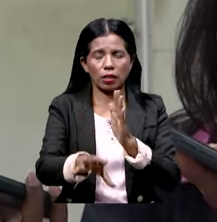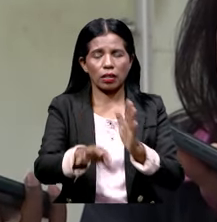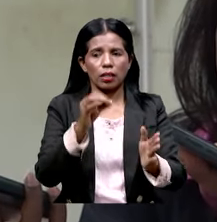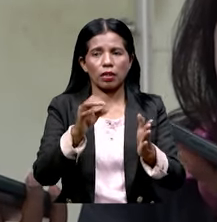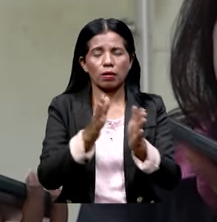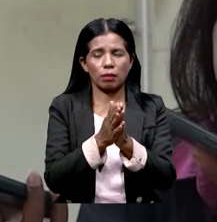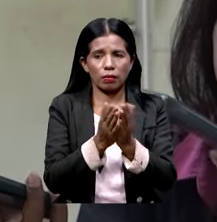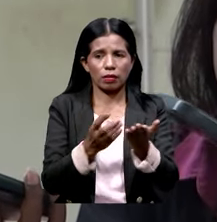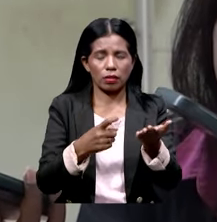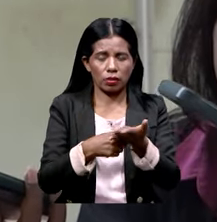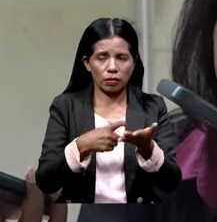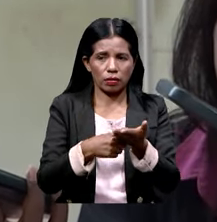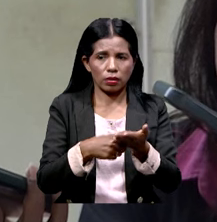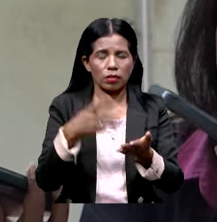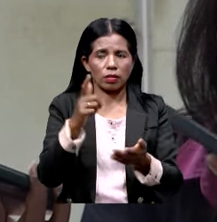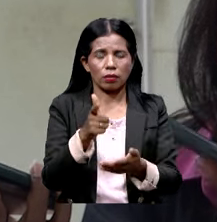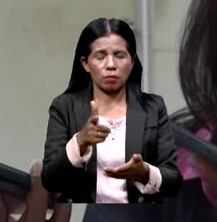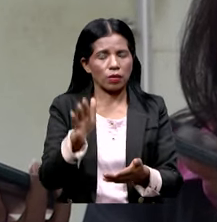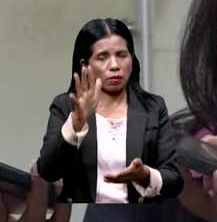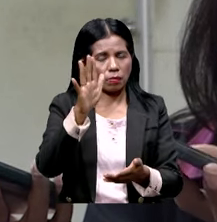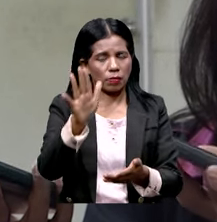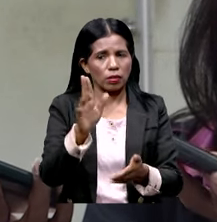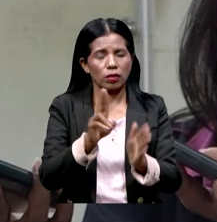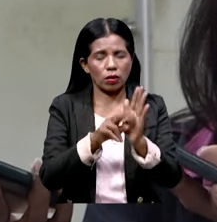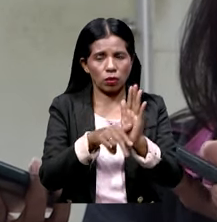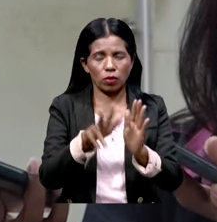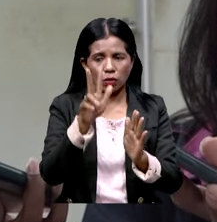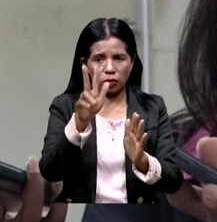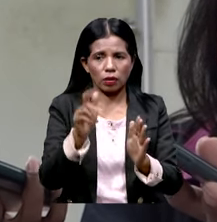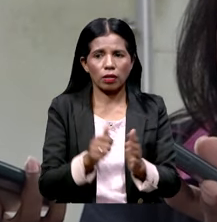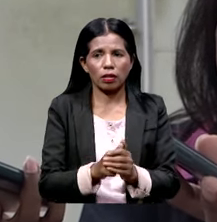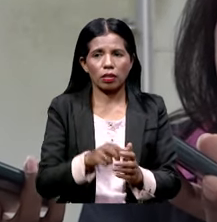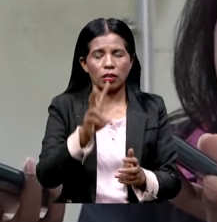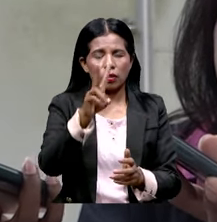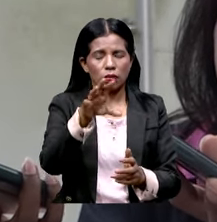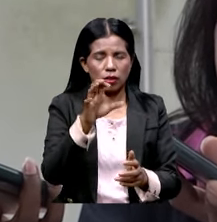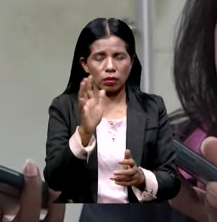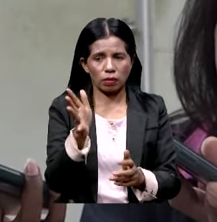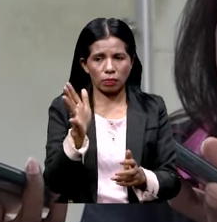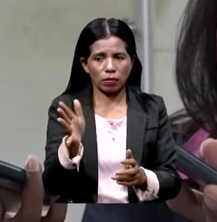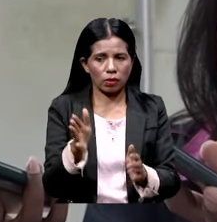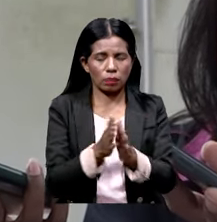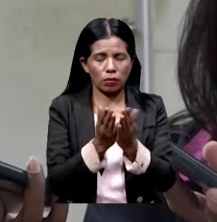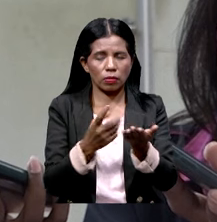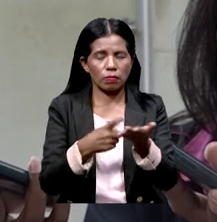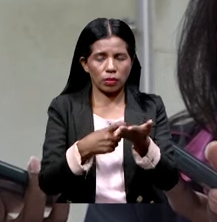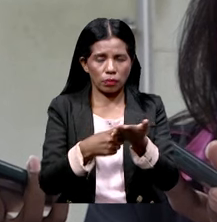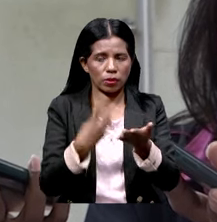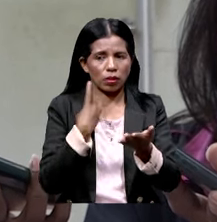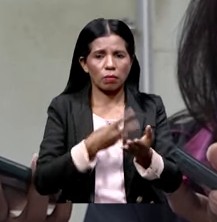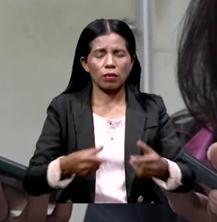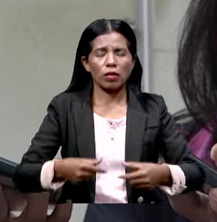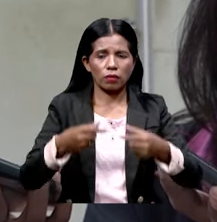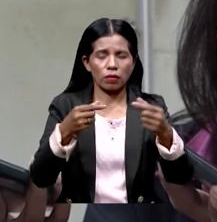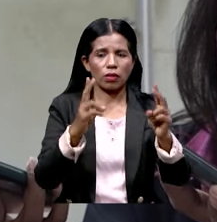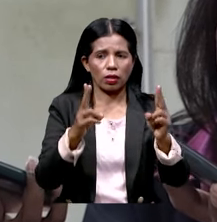passaporte, ia 24 horas nilaran tolorum tolu, $250 mais, passaporte a me foquedas, entrega quedas.